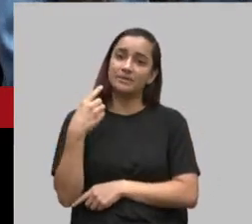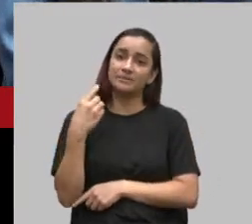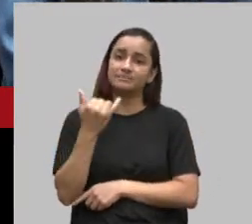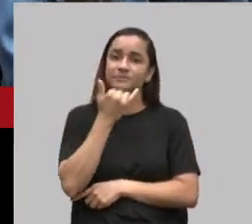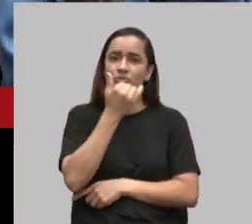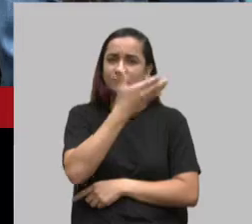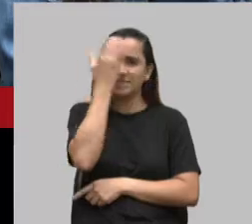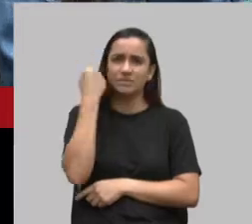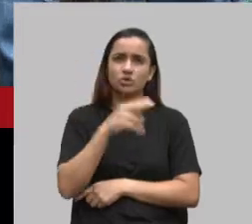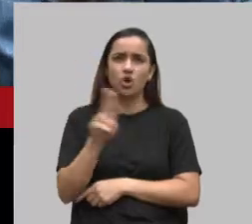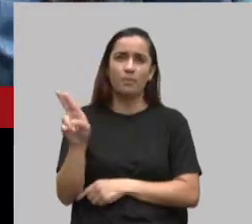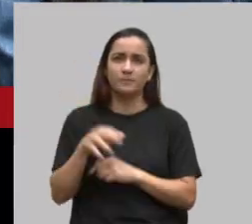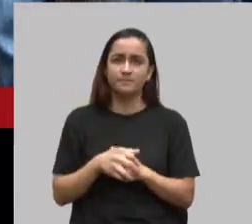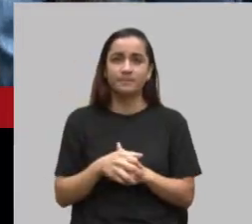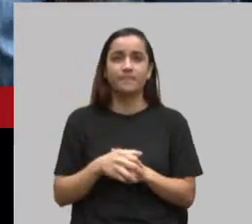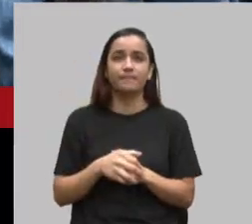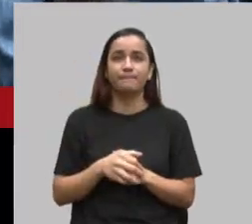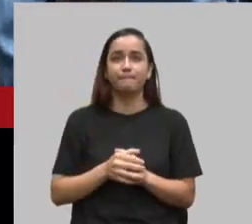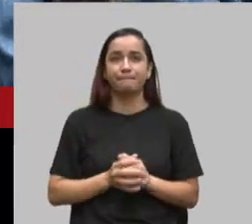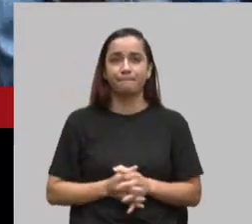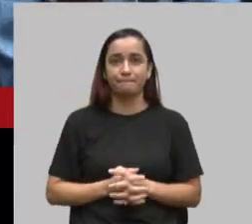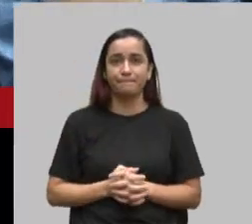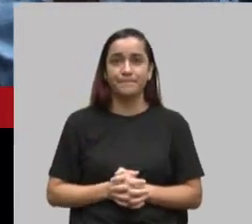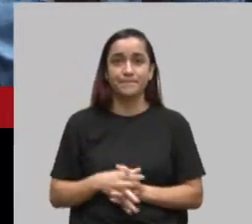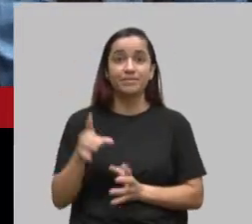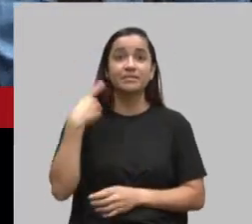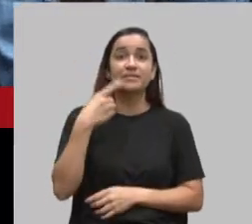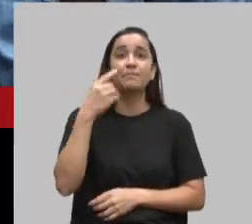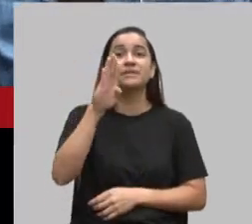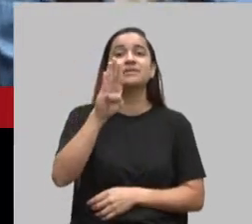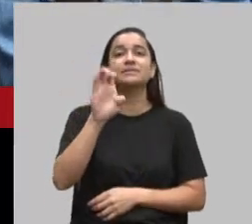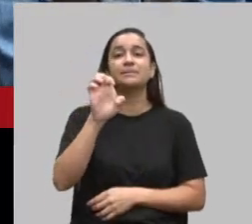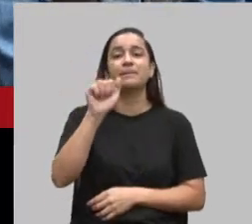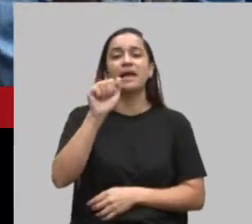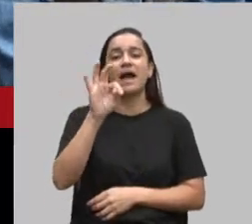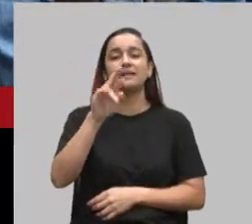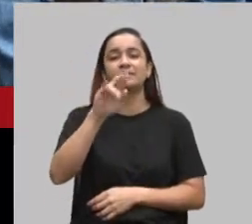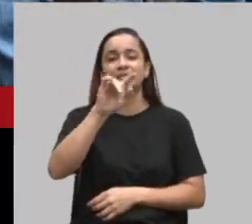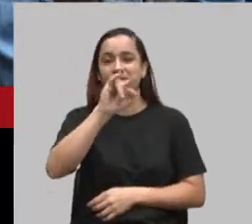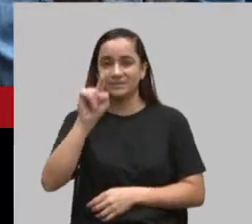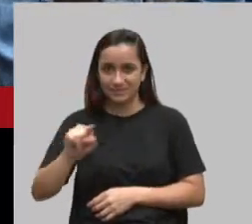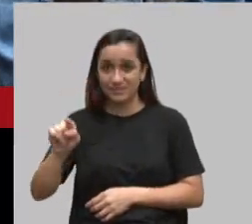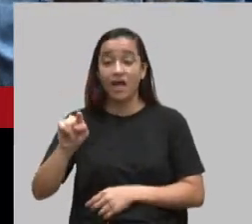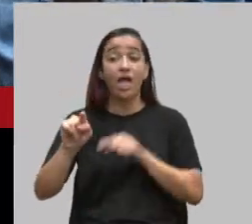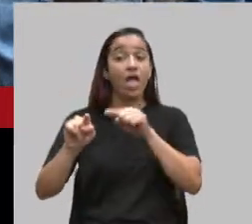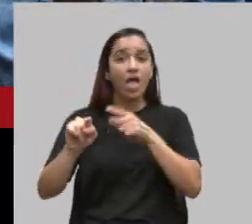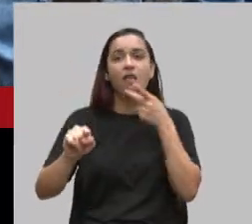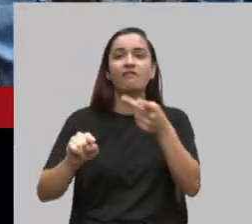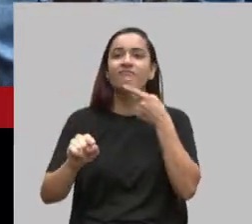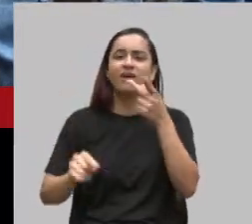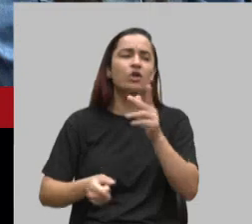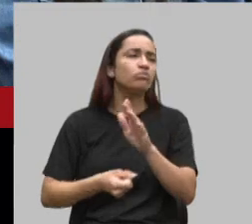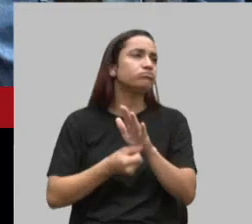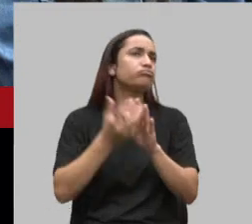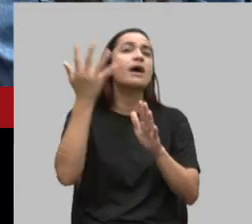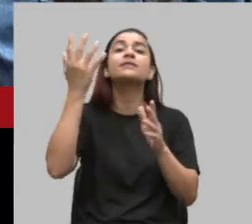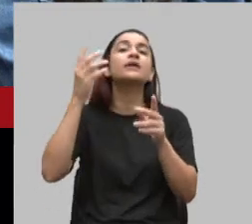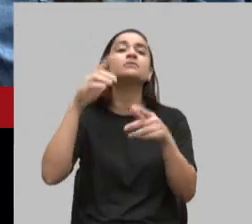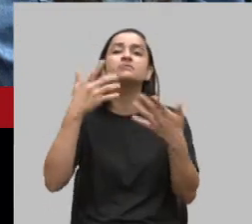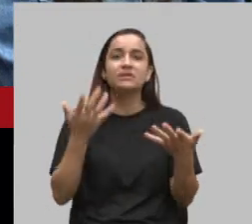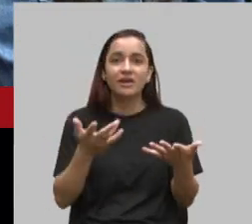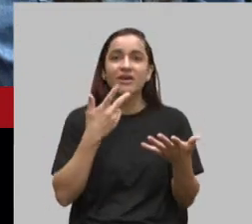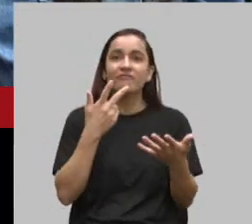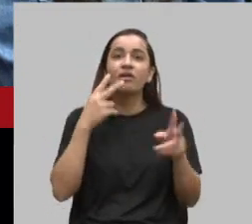vou até ler aqui Beatriz ela falou diversas vezes tinha ela falou